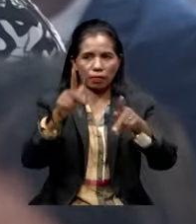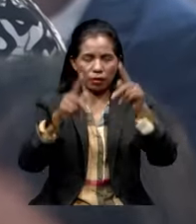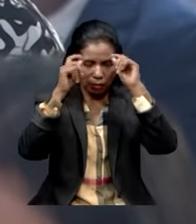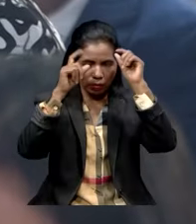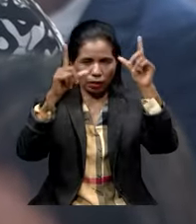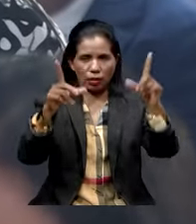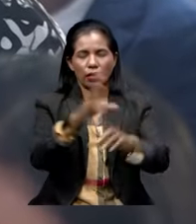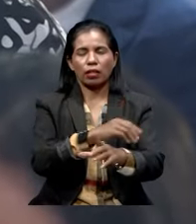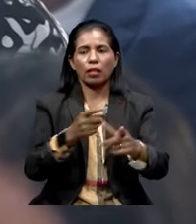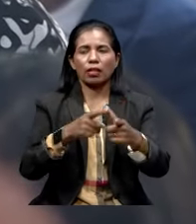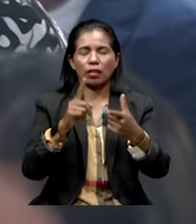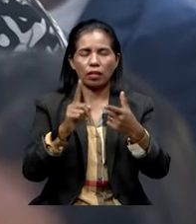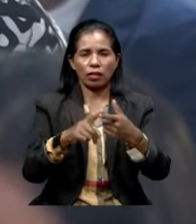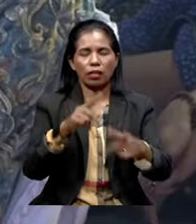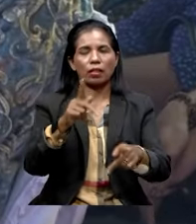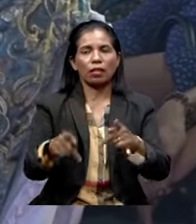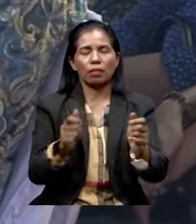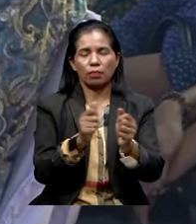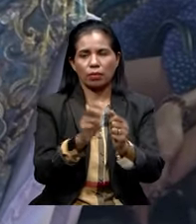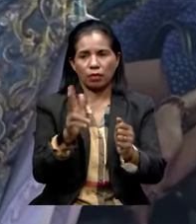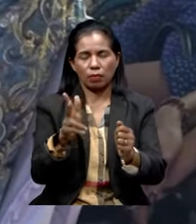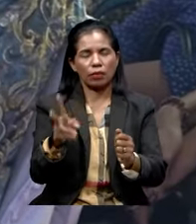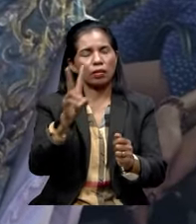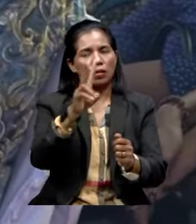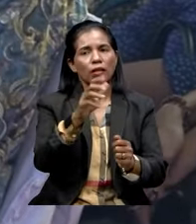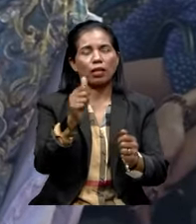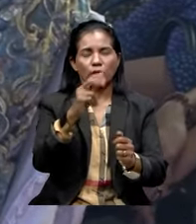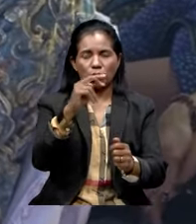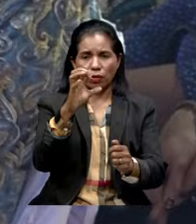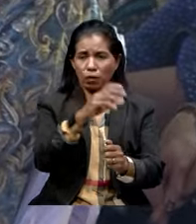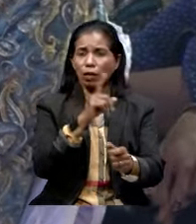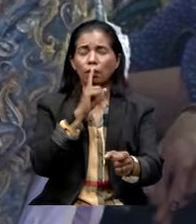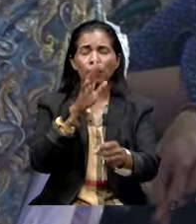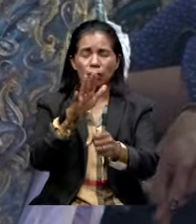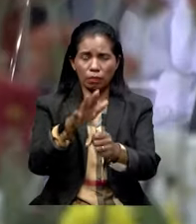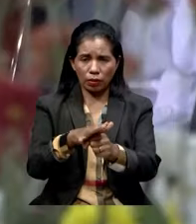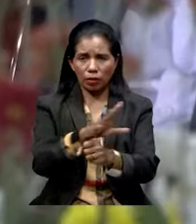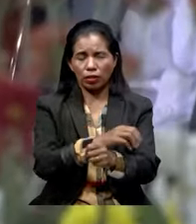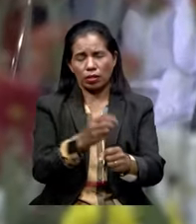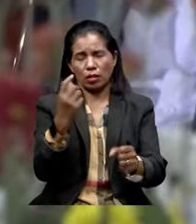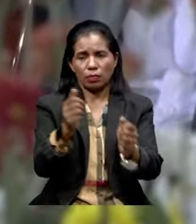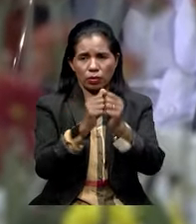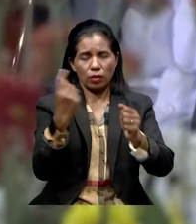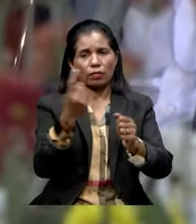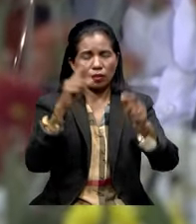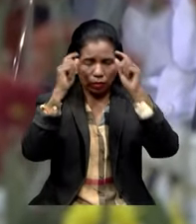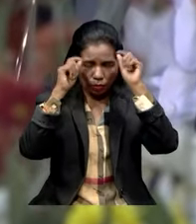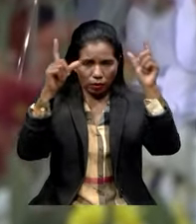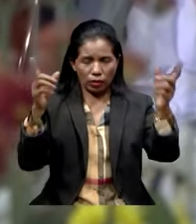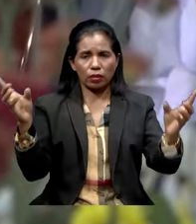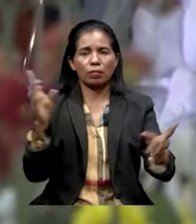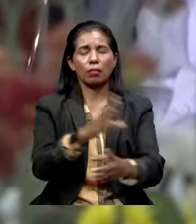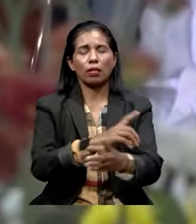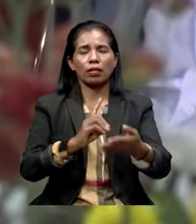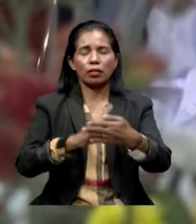deve celebrar a loro consulta popular Badala Ruanul Recen Lima. Nune, António Guterres promete que ONU seja muito que na fatin ho Timor-Leste ho de luta para